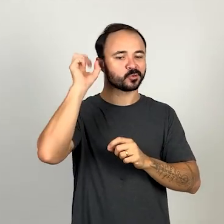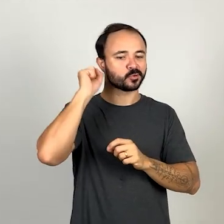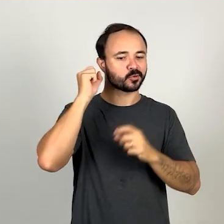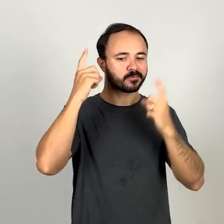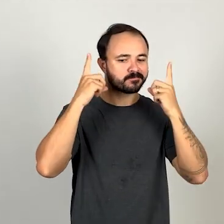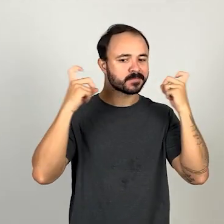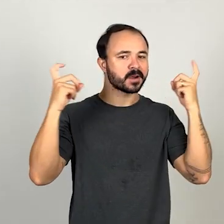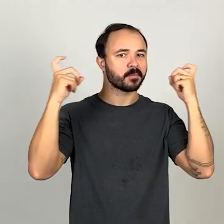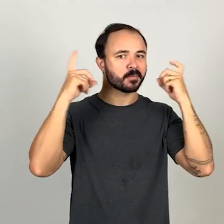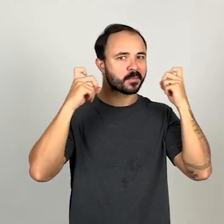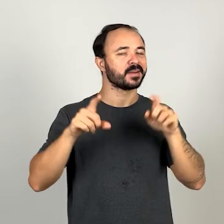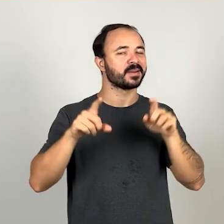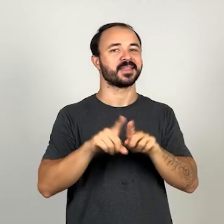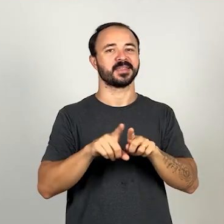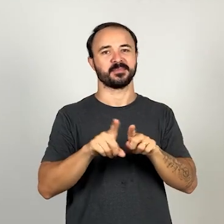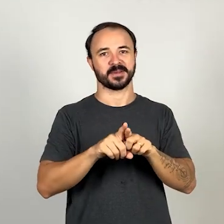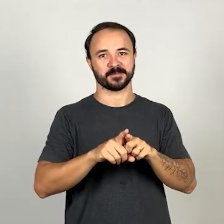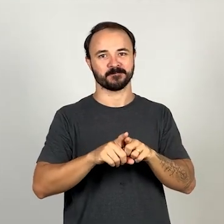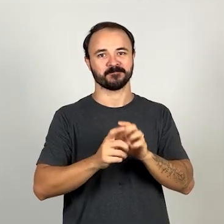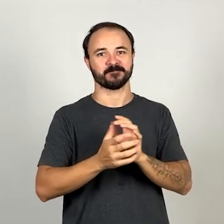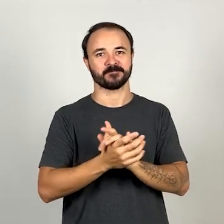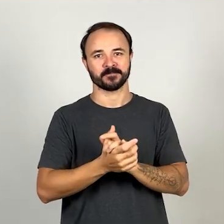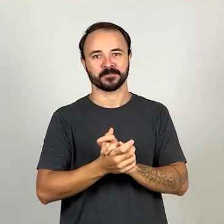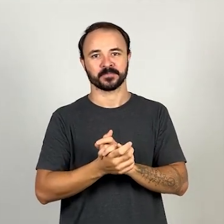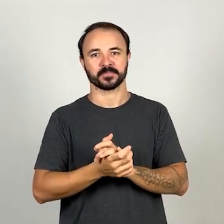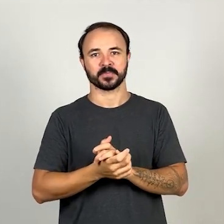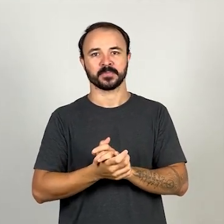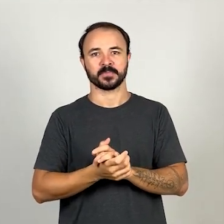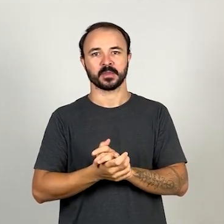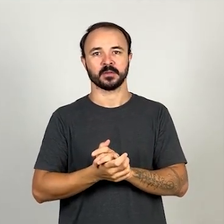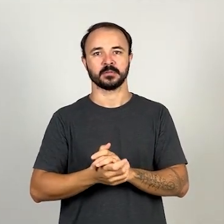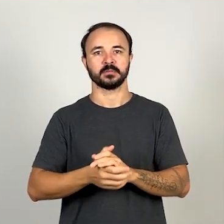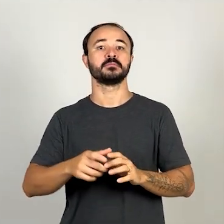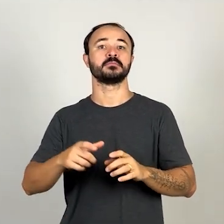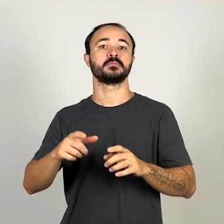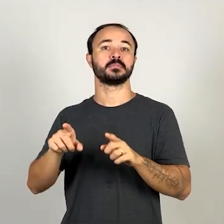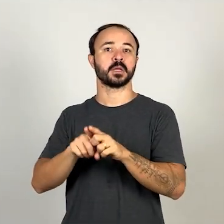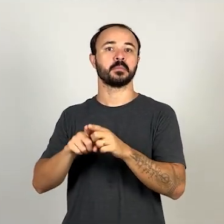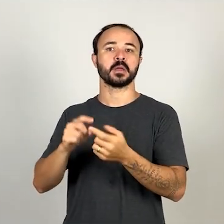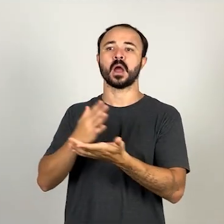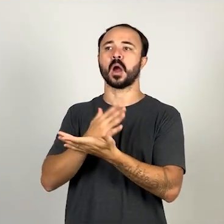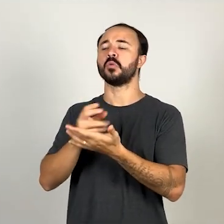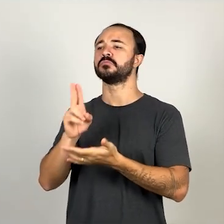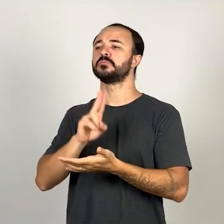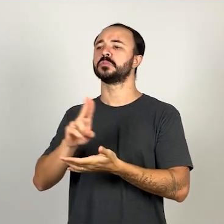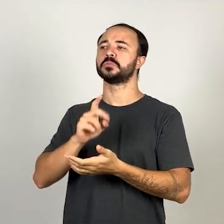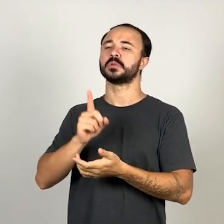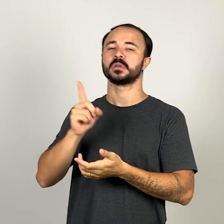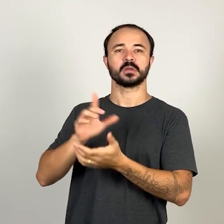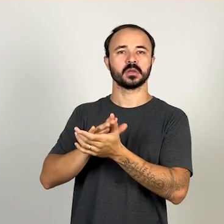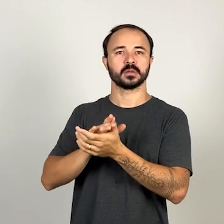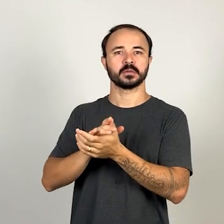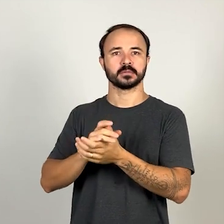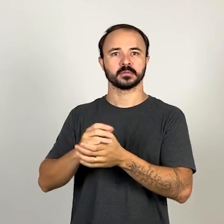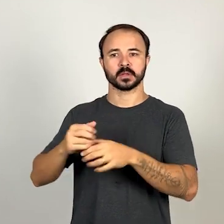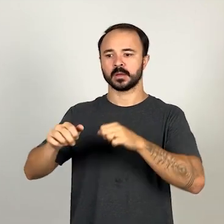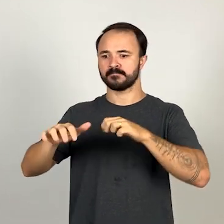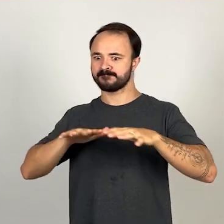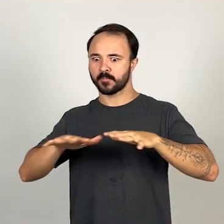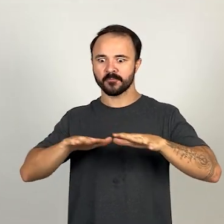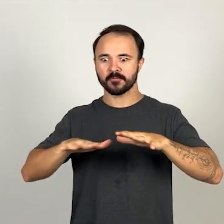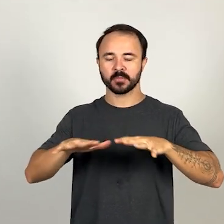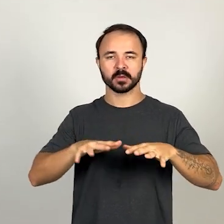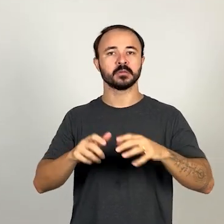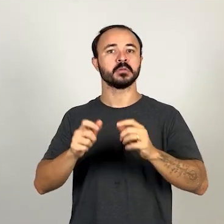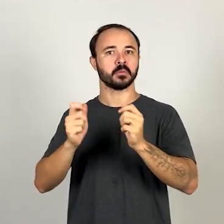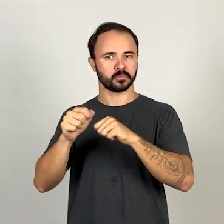não vai utilizar nem pilha nem bateria. Ele vai utilizar a energia mecânica, ou seja, energia cinética. Esse movimento vai